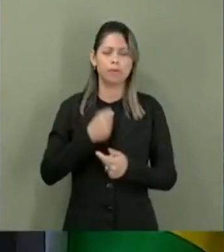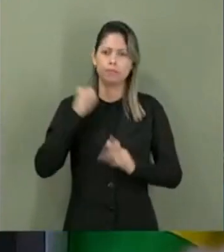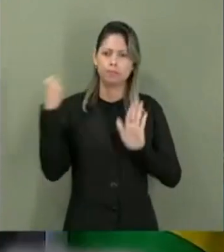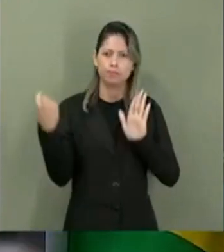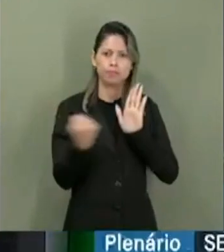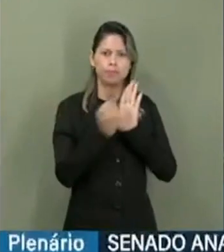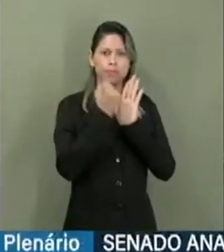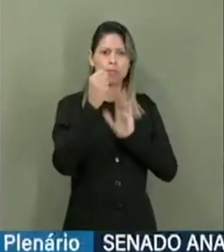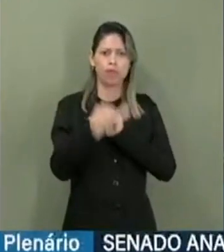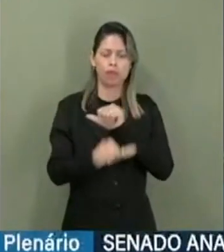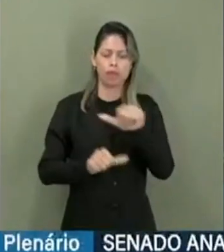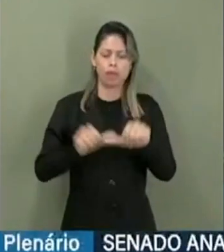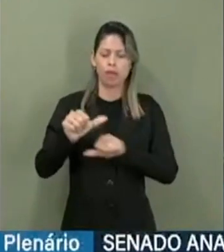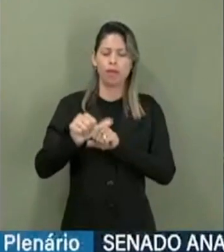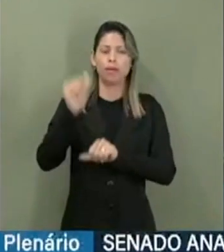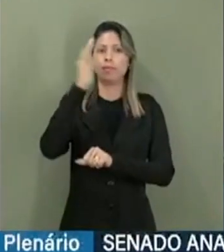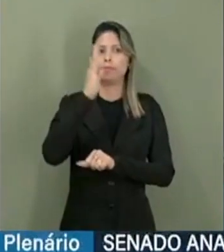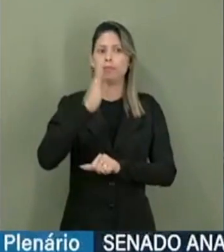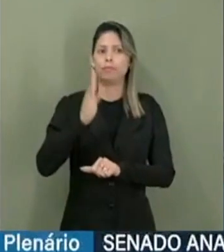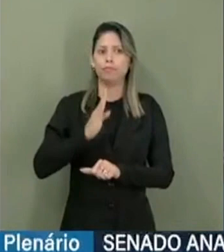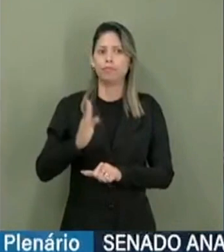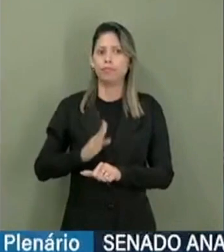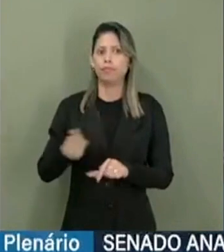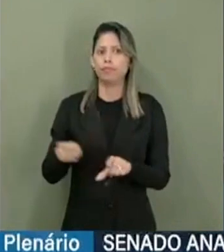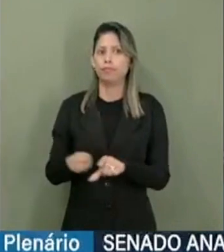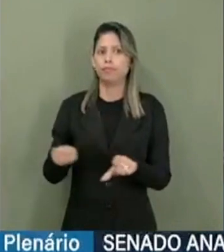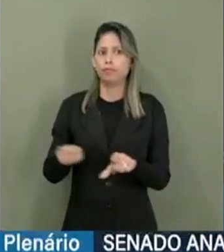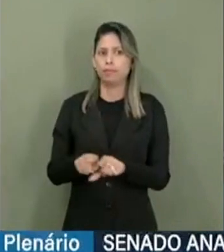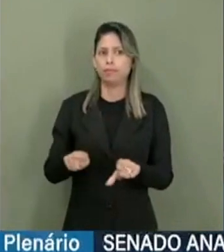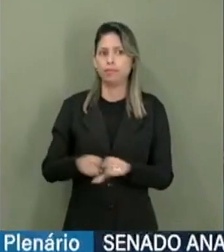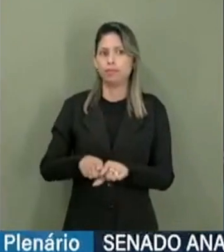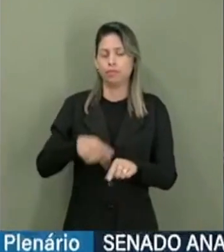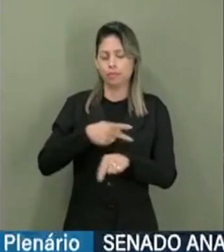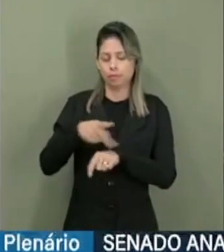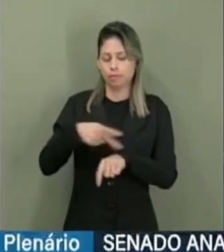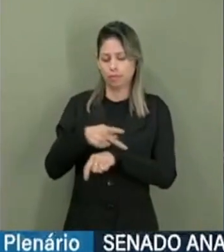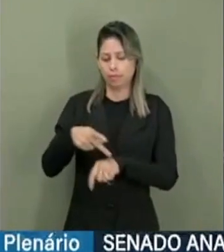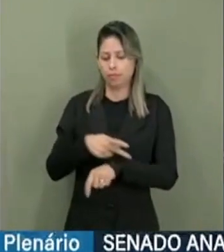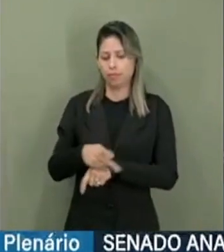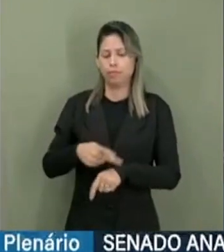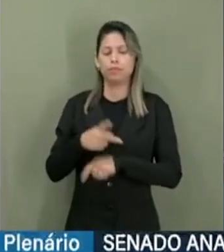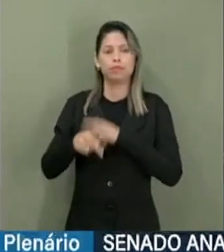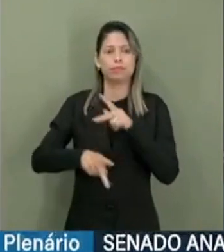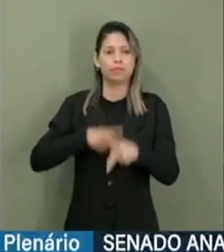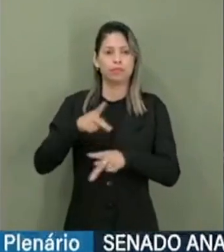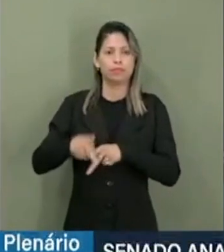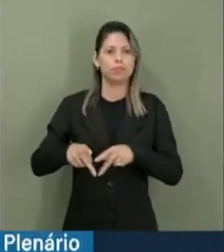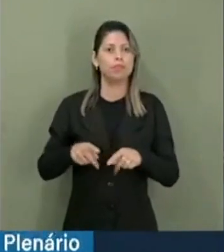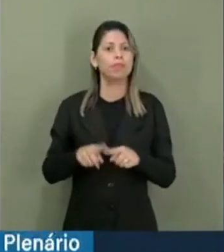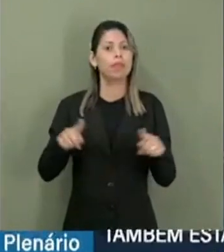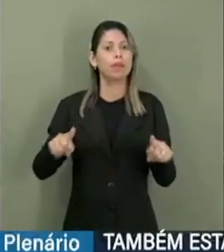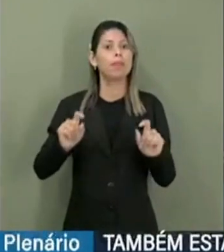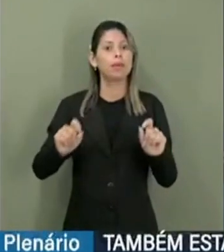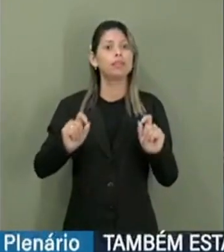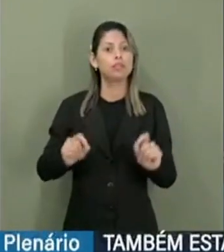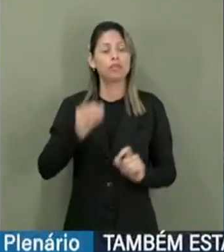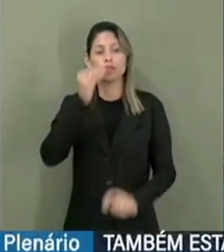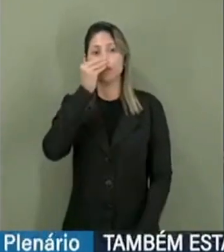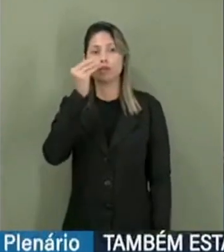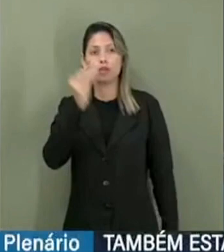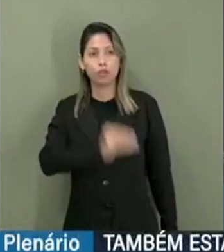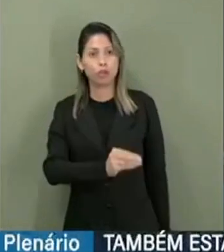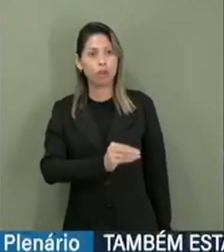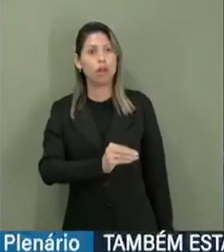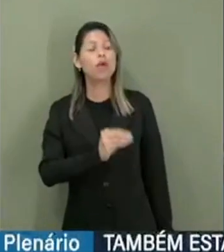para o Brasil e para o seu povo o novo governo botou um ponto final no desprezo pela